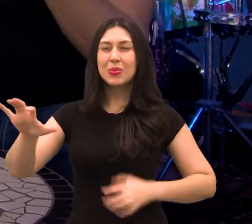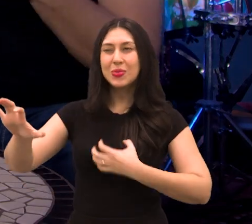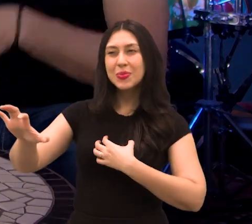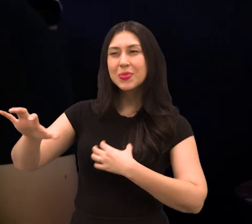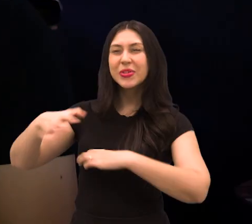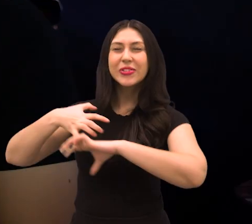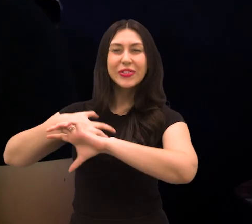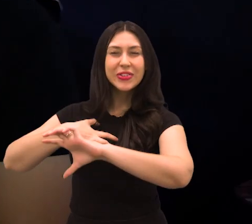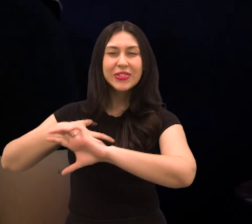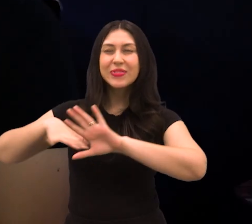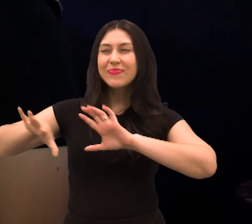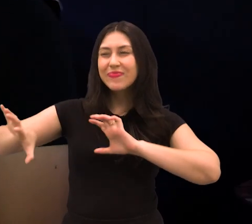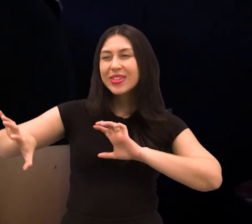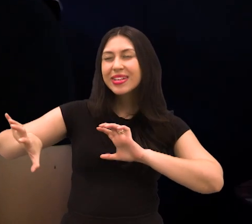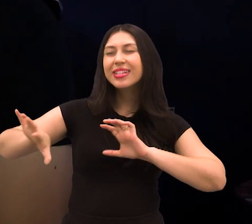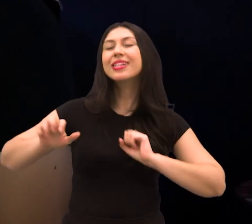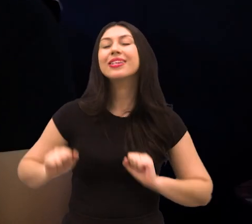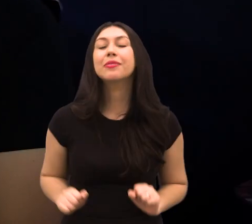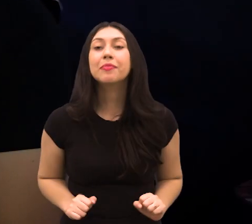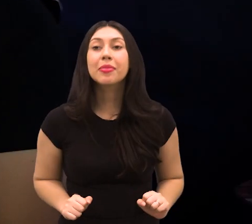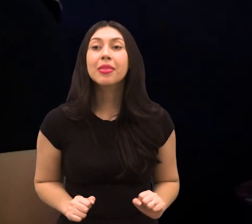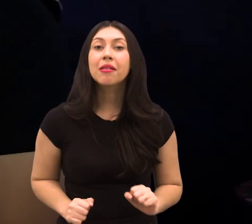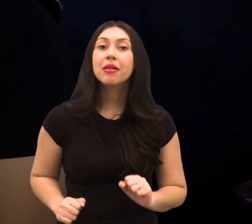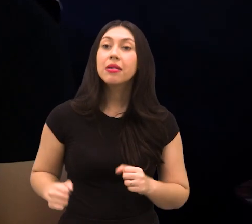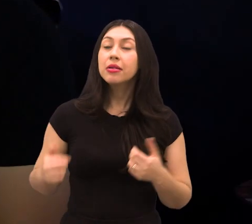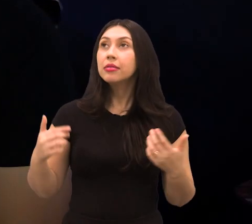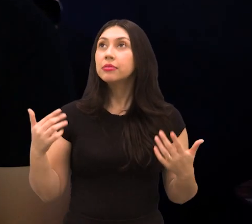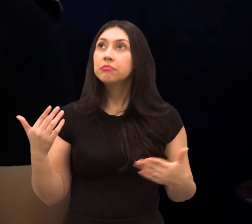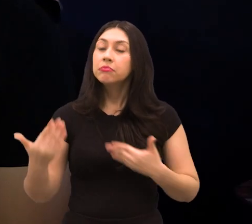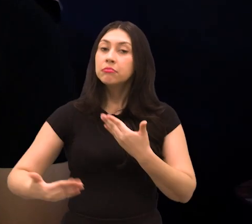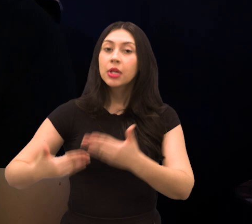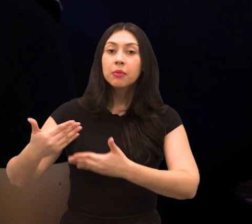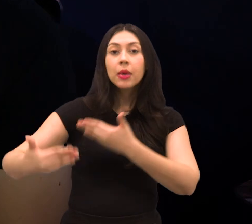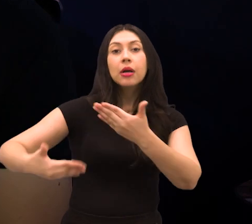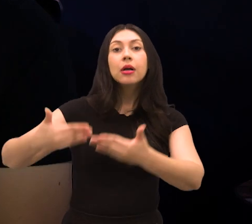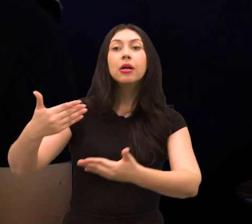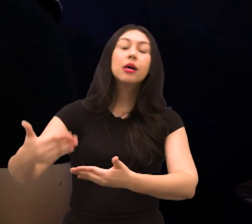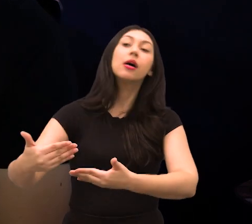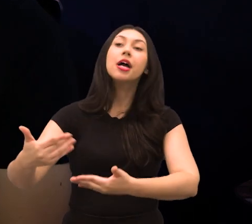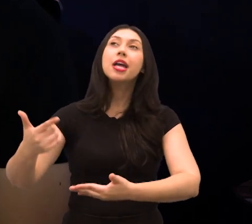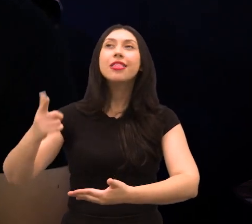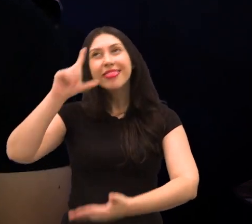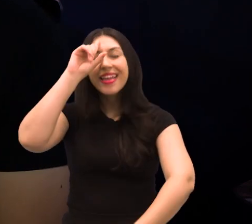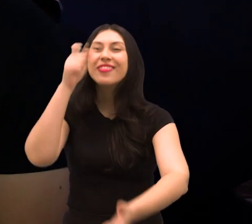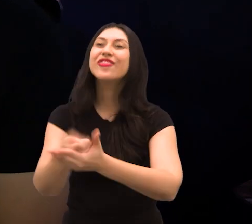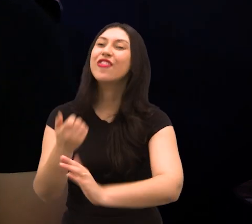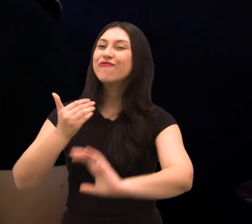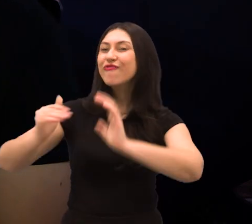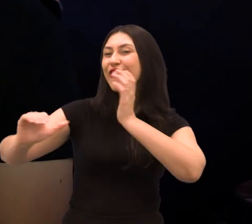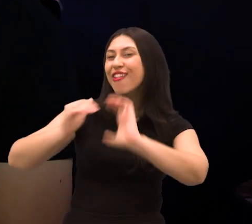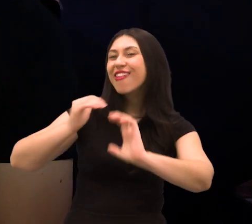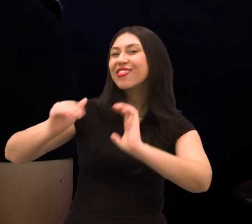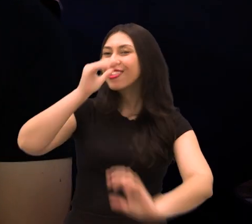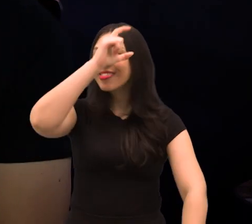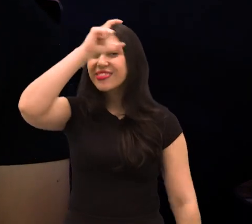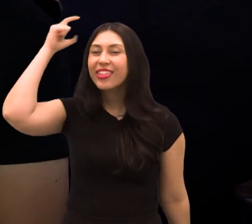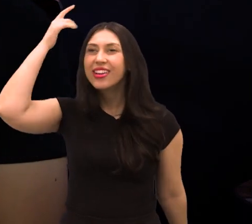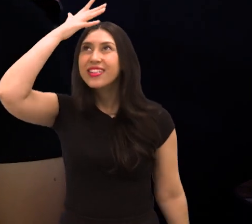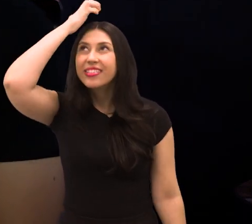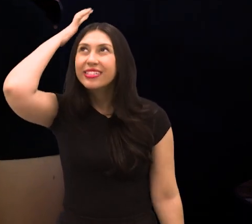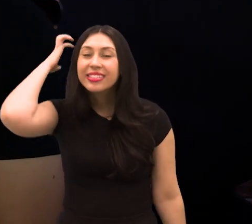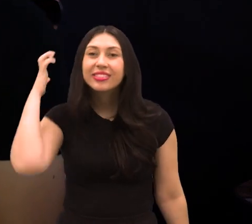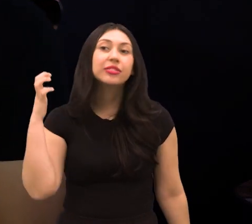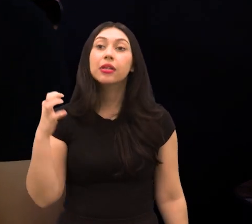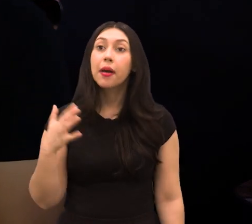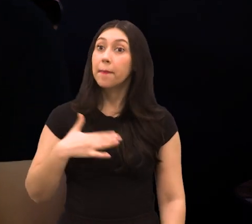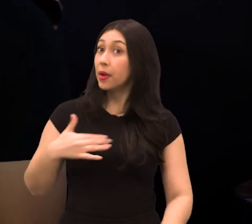com o jeito dele dizer as coisas. E aí foi, putz, muito bom, vou cantar Cazuza. Foi minha